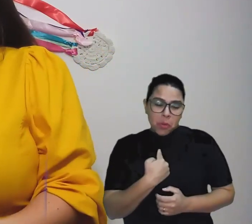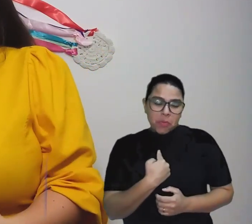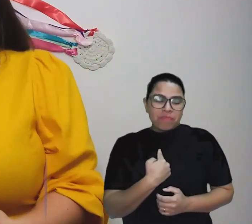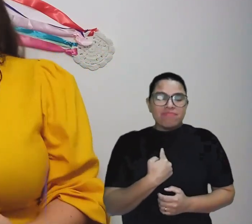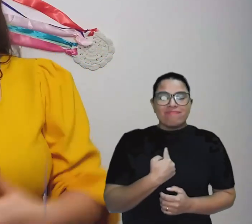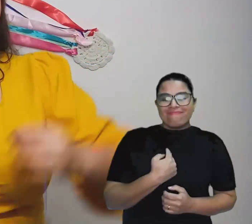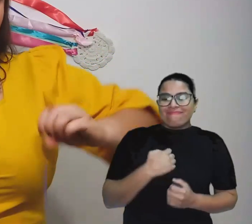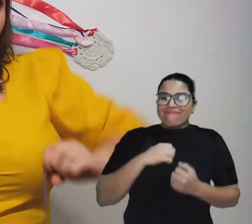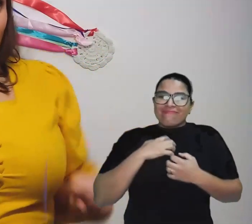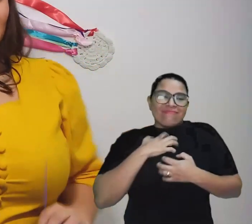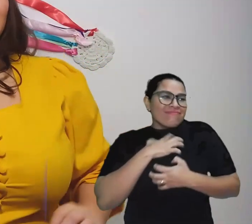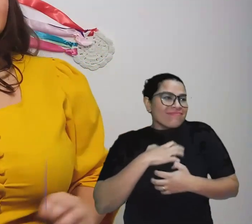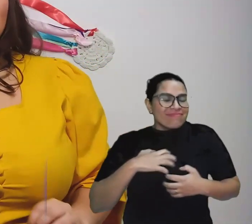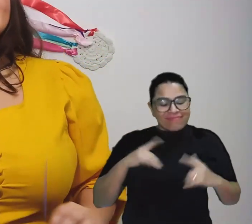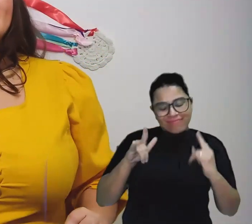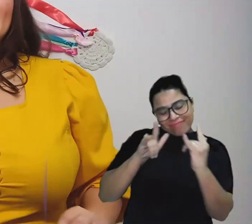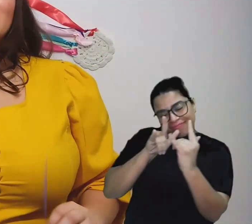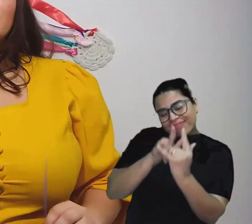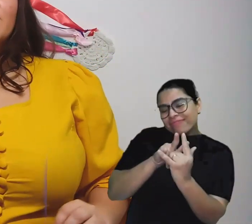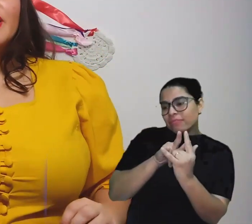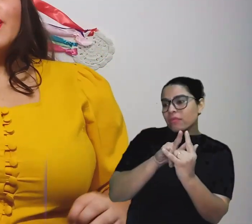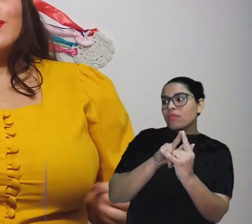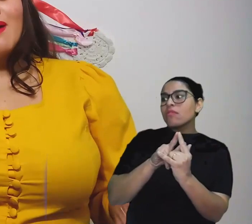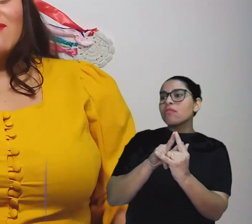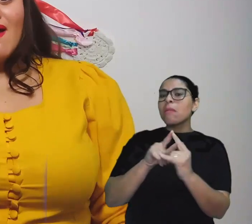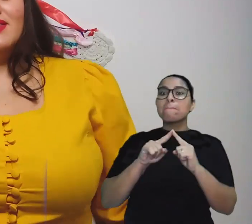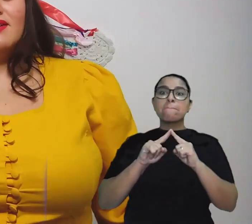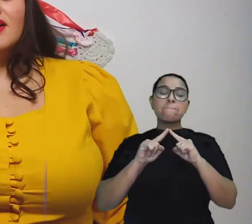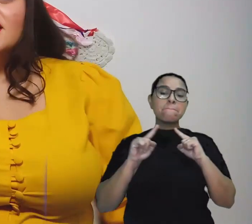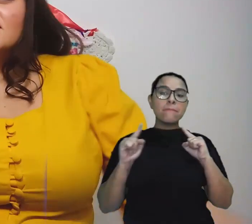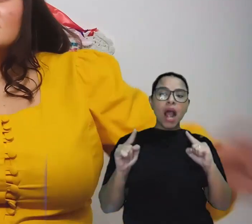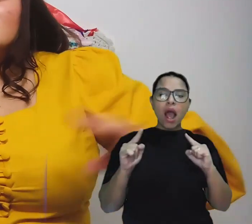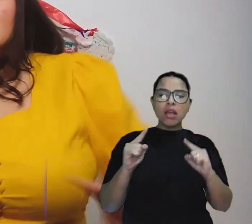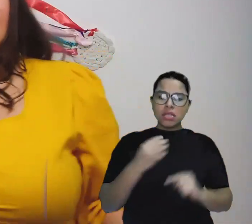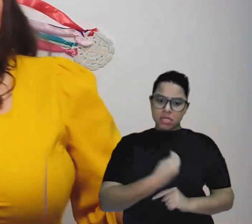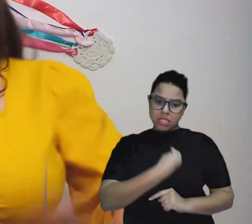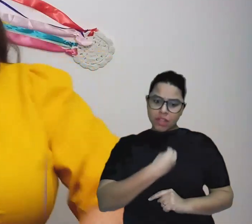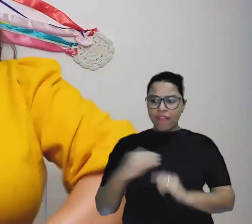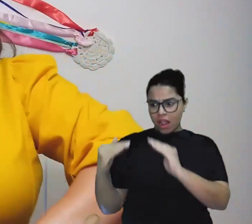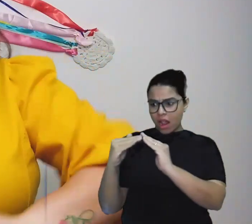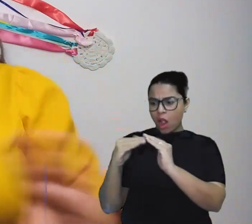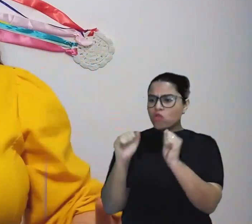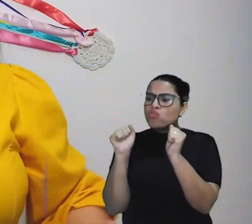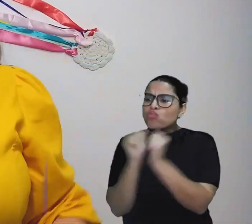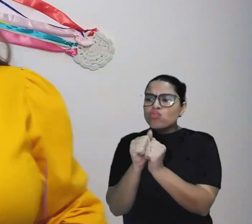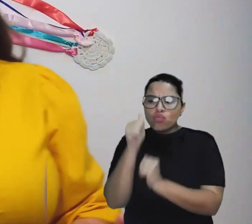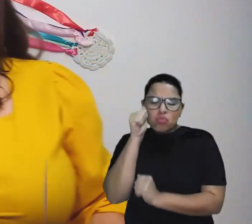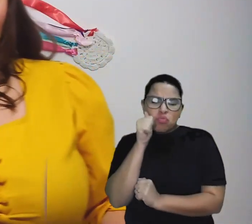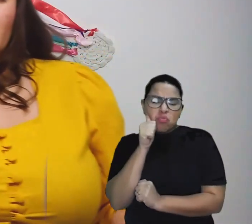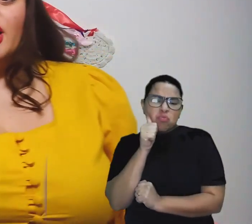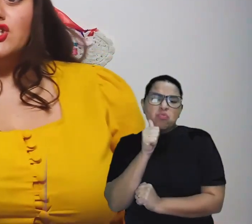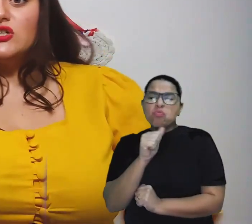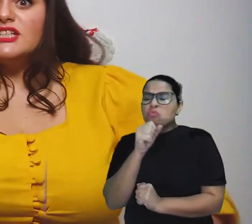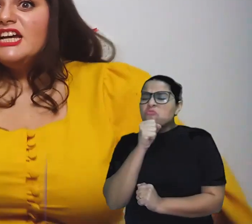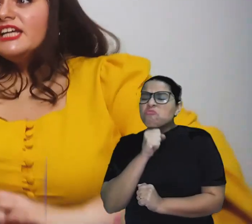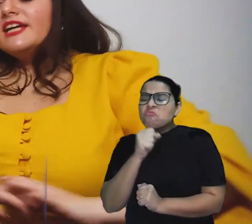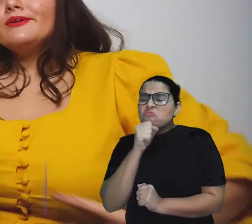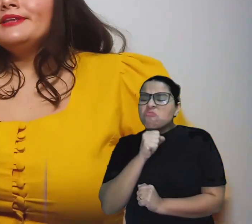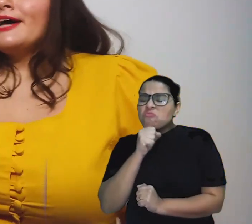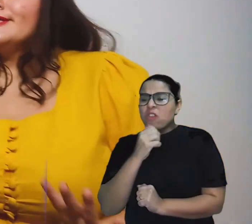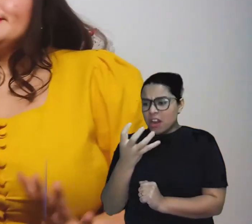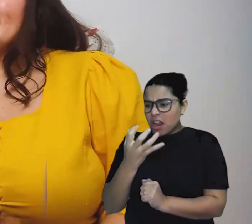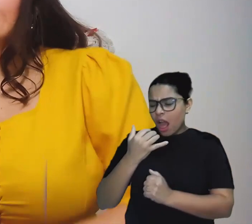demais. Acontece que ela vivia com uma velha que queria que ela fizesse todos os serviços domésticos,